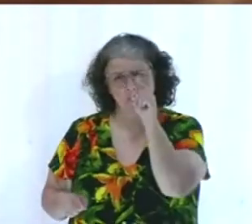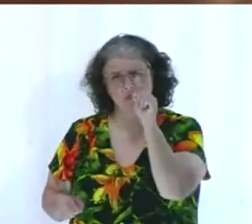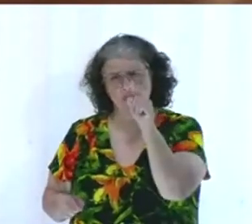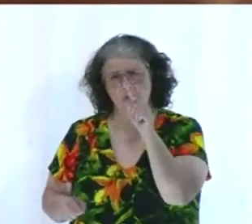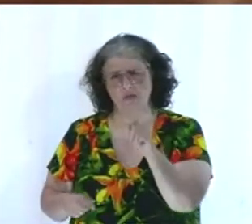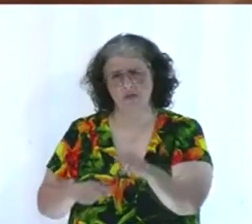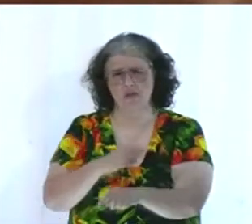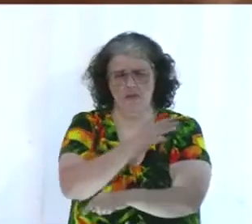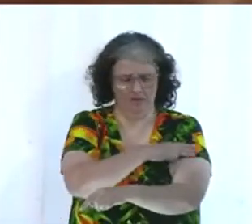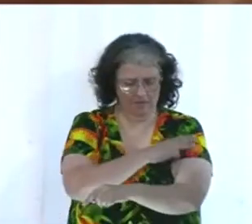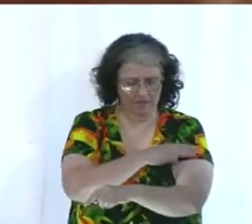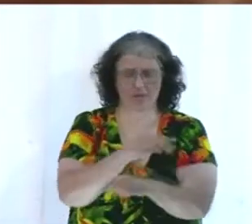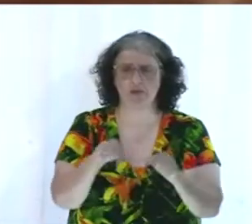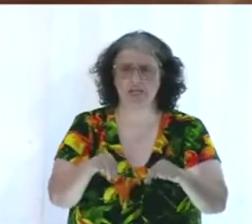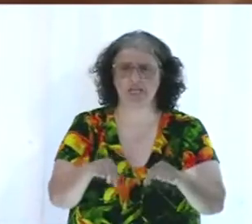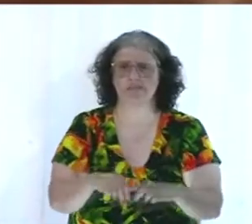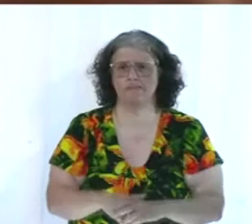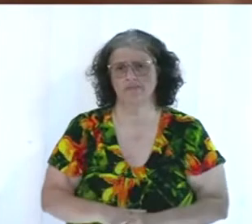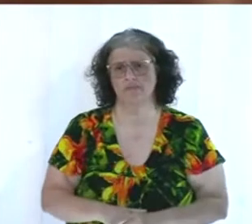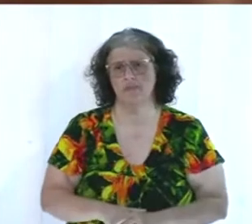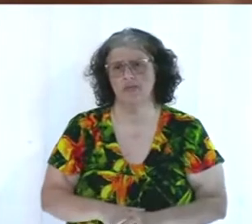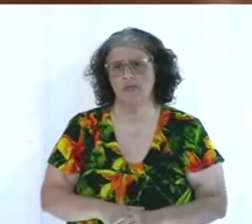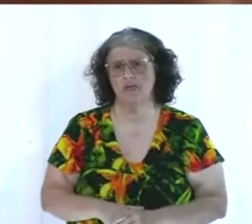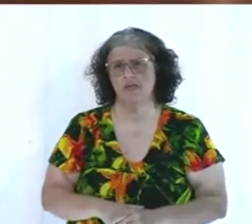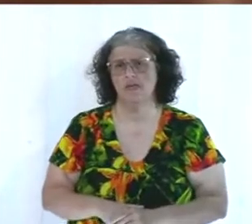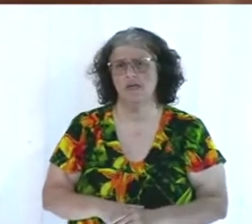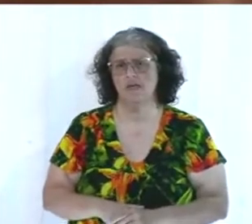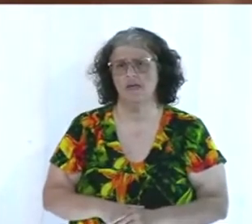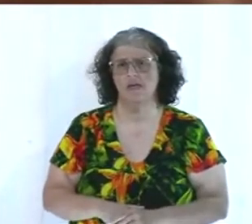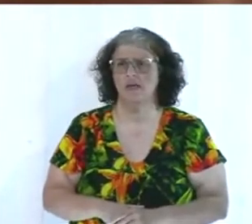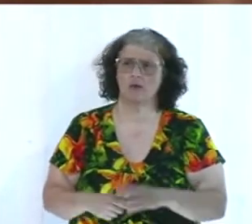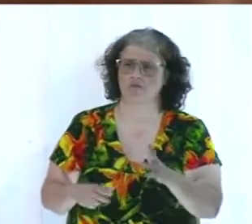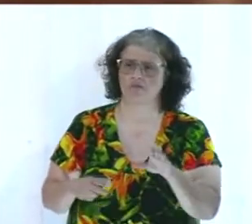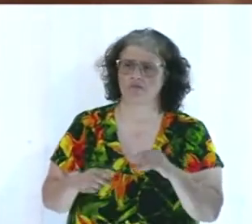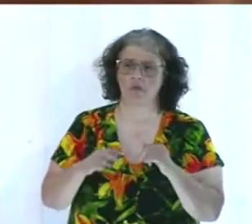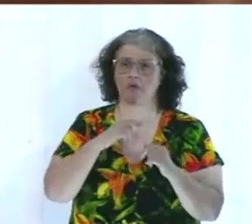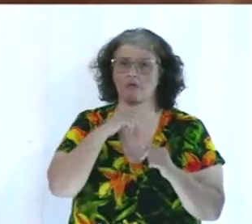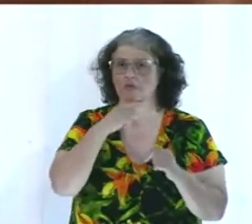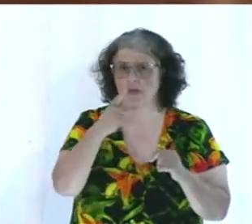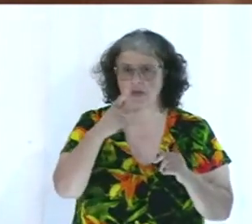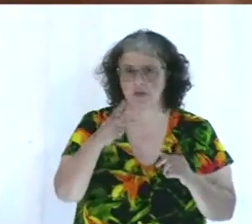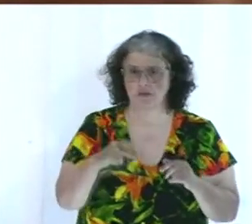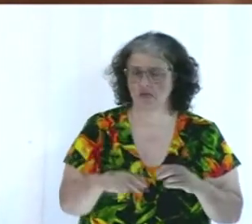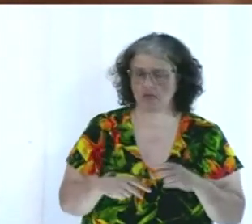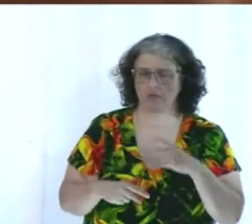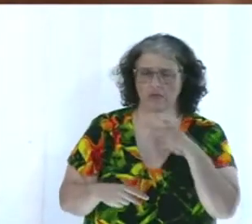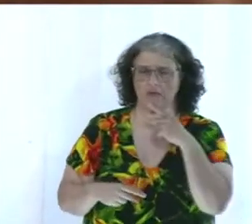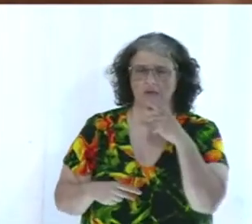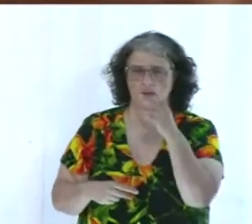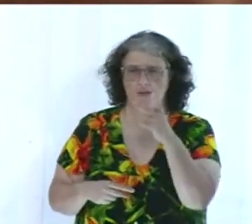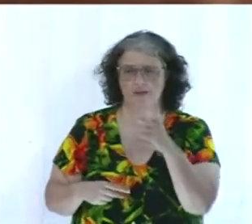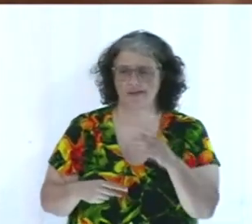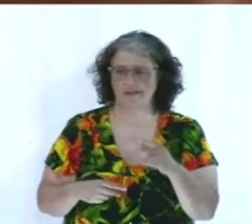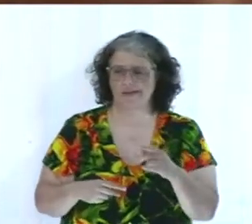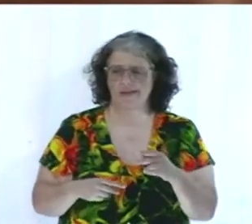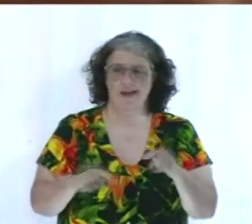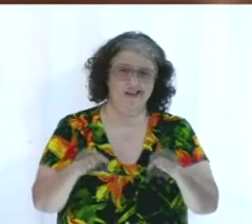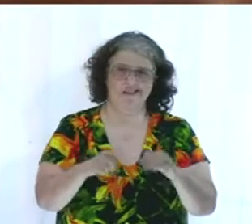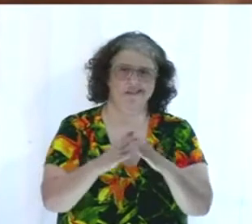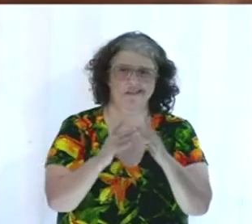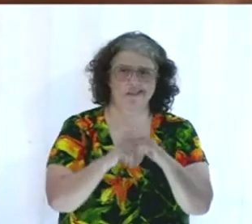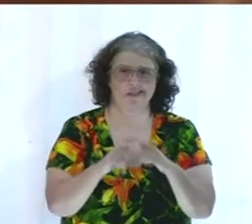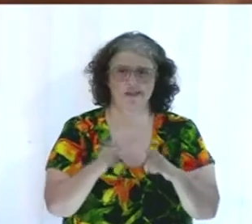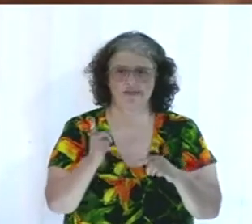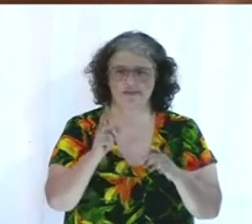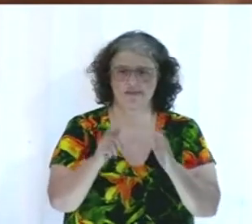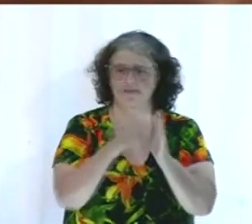denominação? Não estamos dizendo que a única denominação que prega o verdadeiro Evangelho. Seria da minha parte uma atitude insana se eu